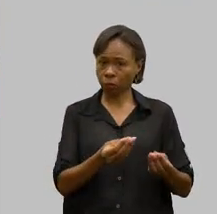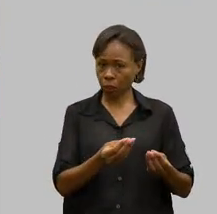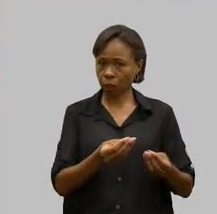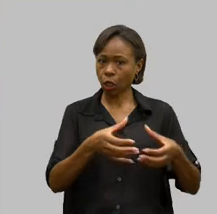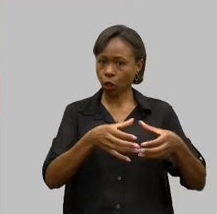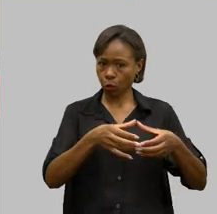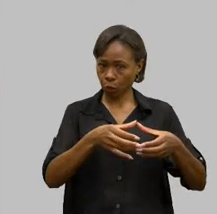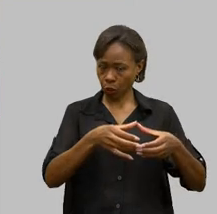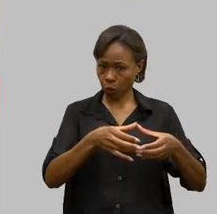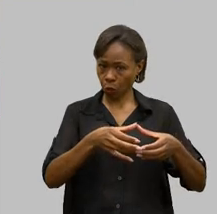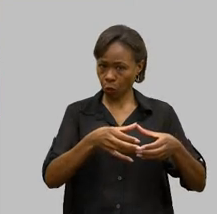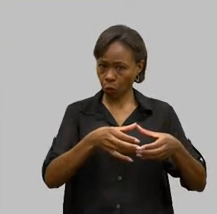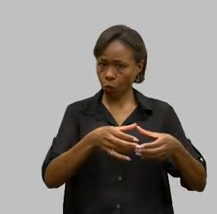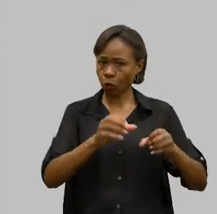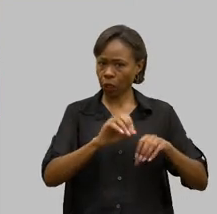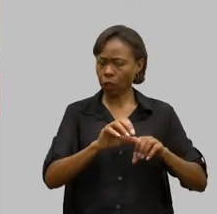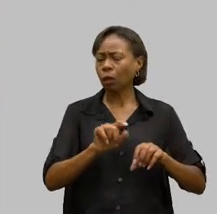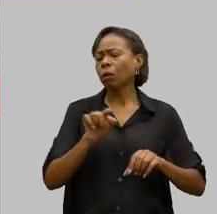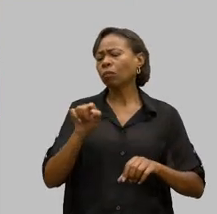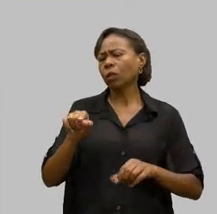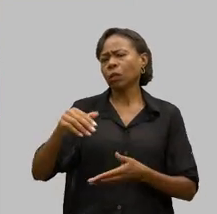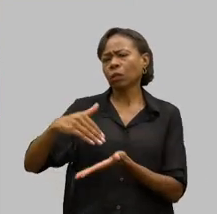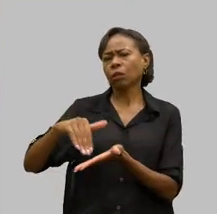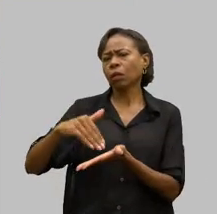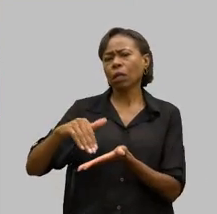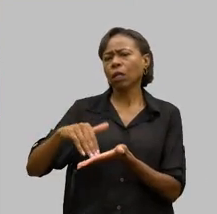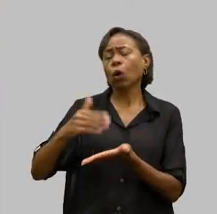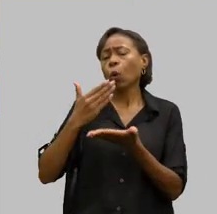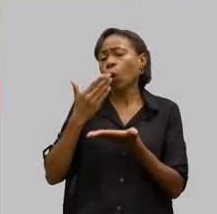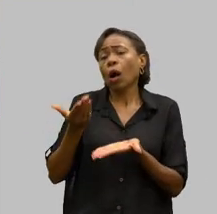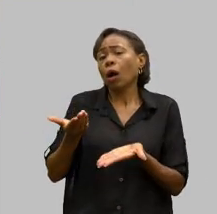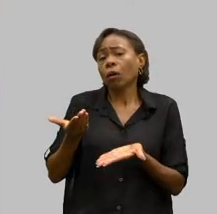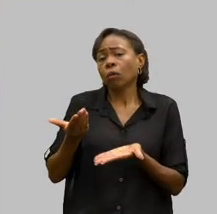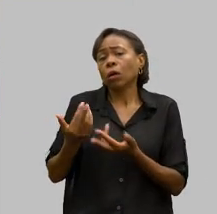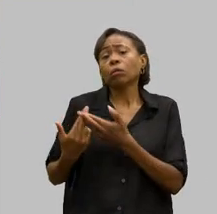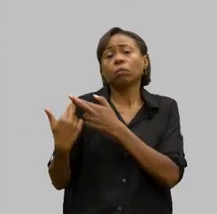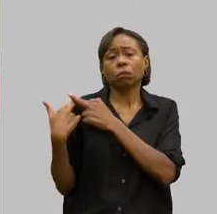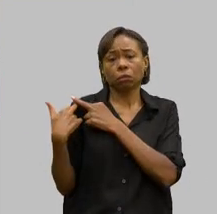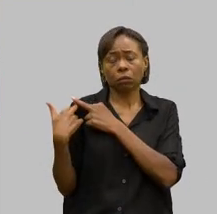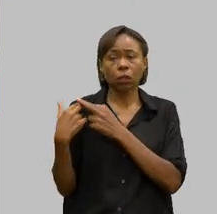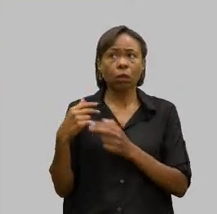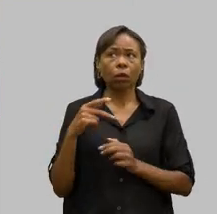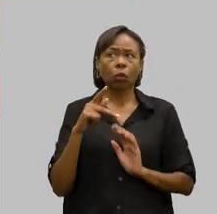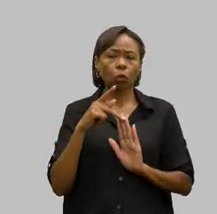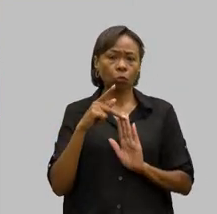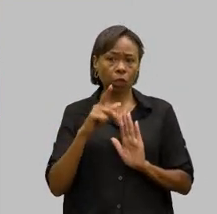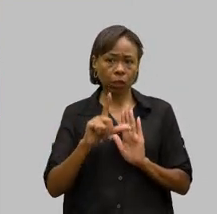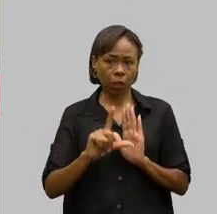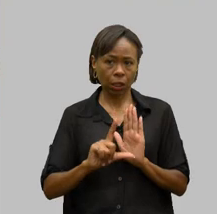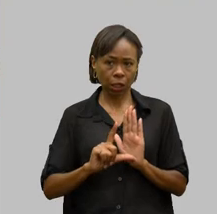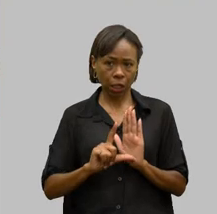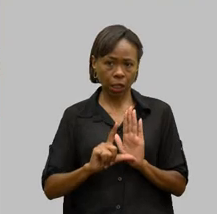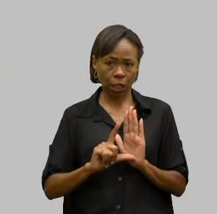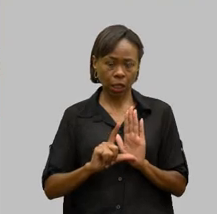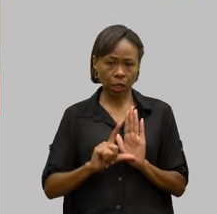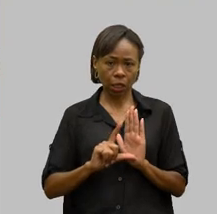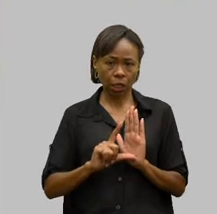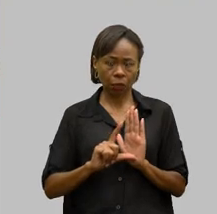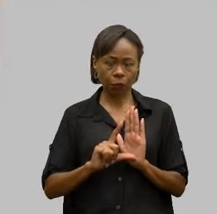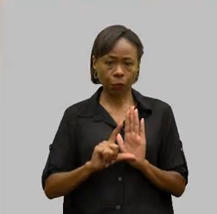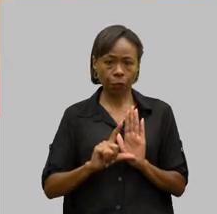é a posição da Secretaria de Estado da Educação. porque o projeto de lei, estou tentando localizar aqui o texto dele,